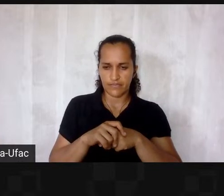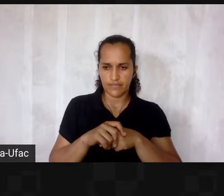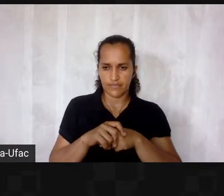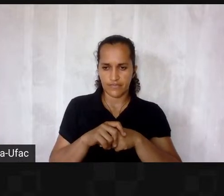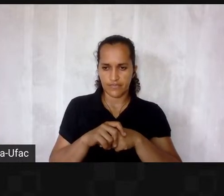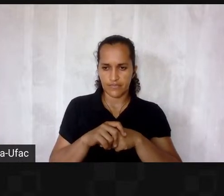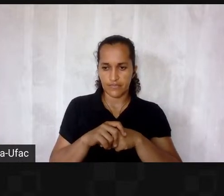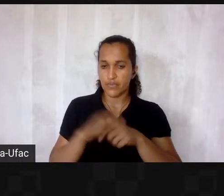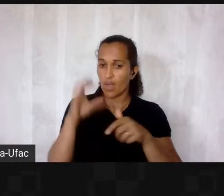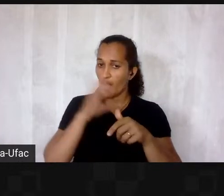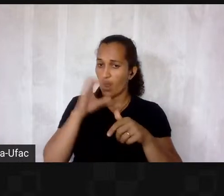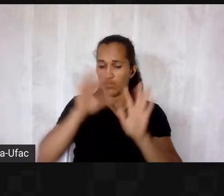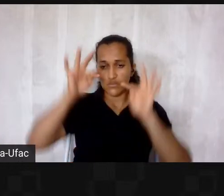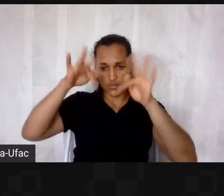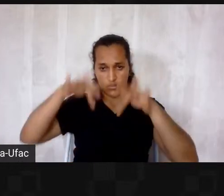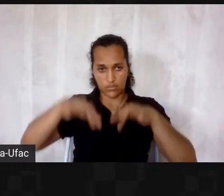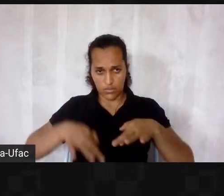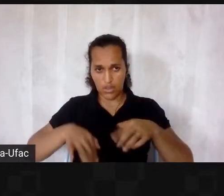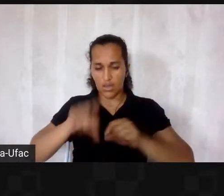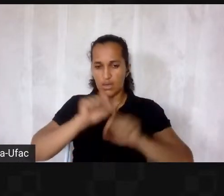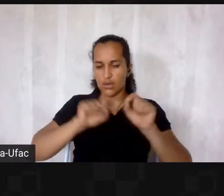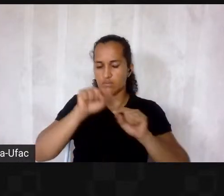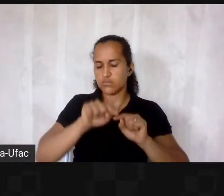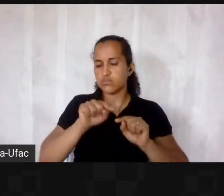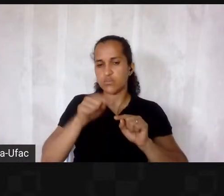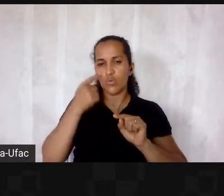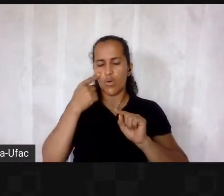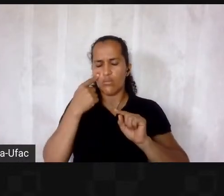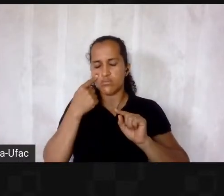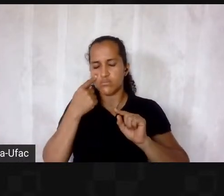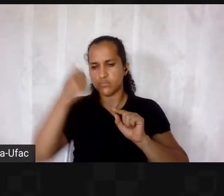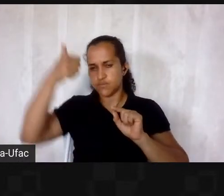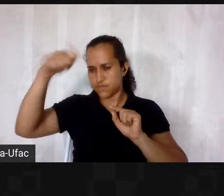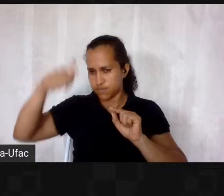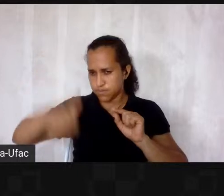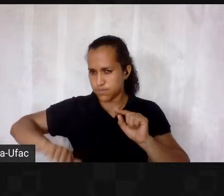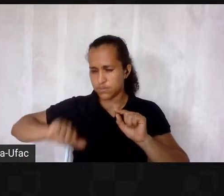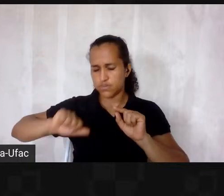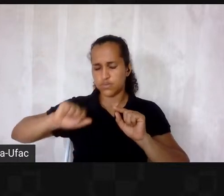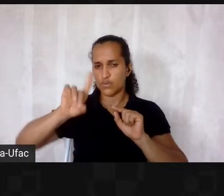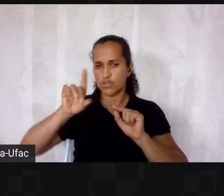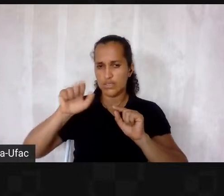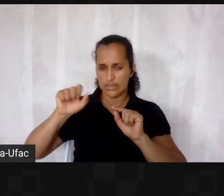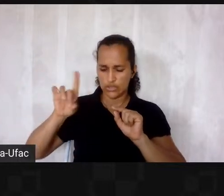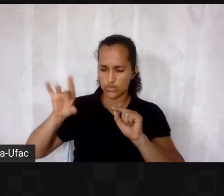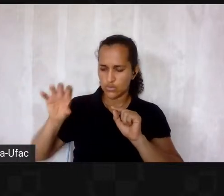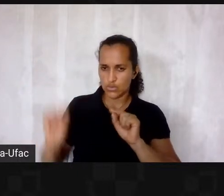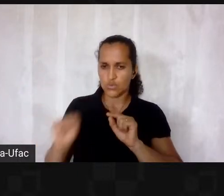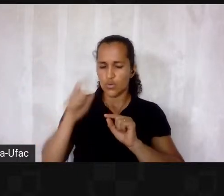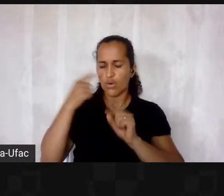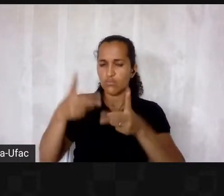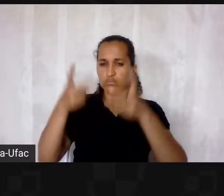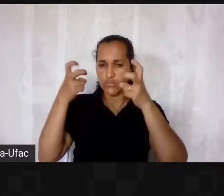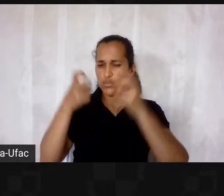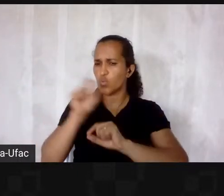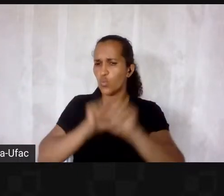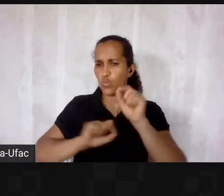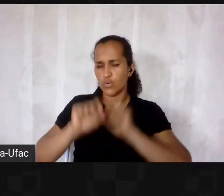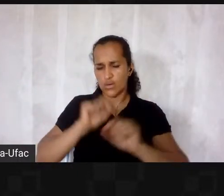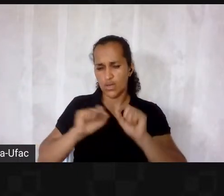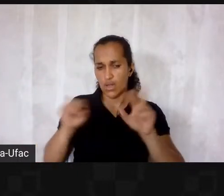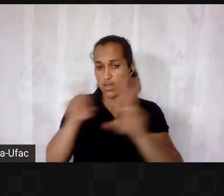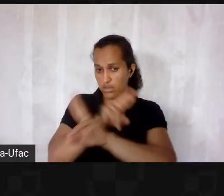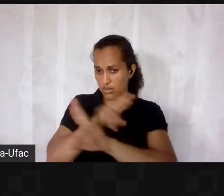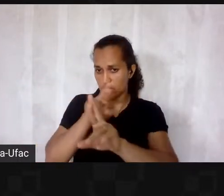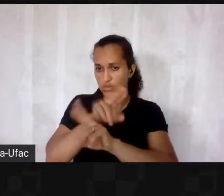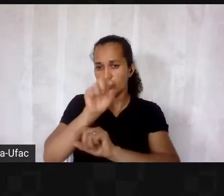Rapidinho, para fechar aqui, em relação às análises dos dados, a gente percebe que a relação que a